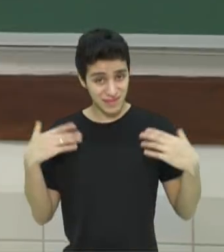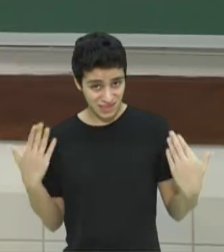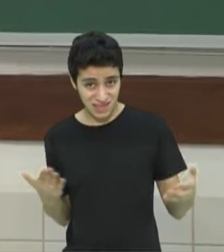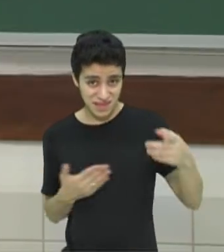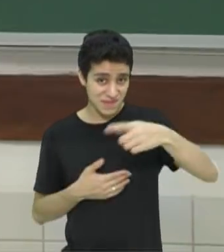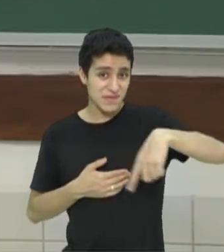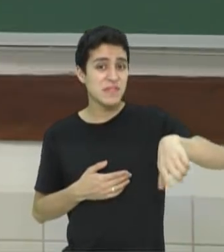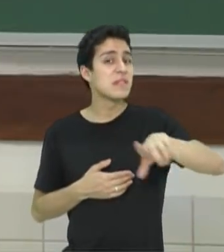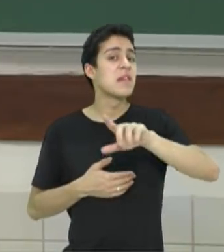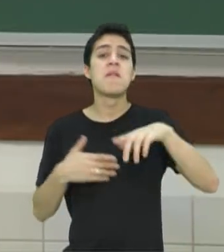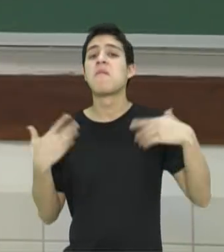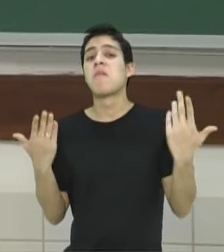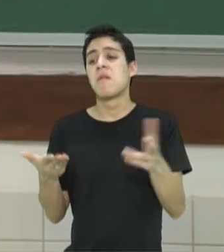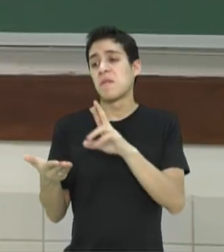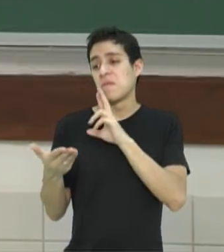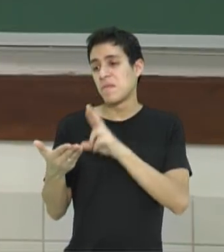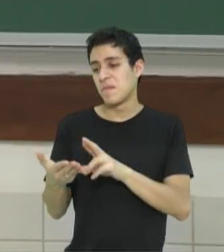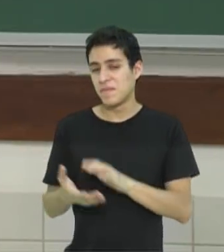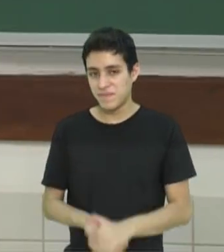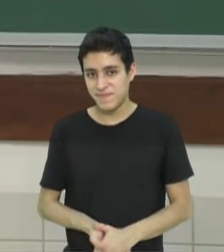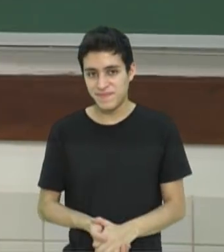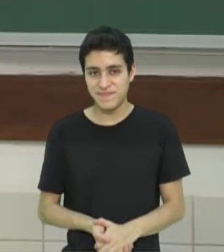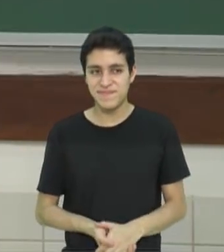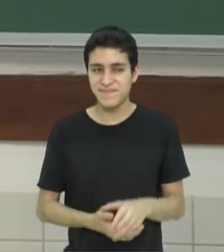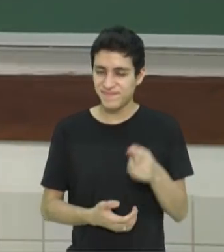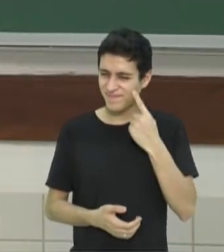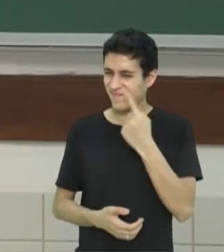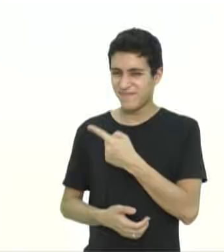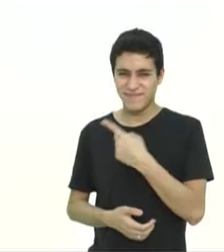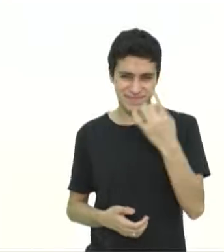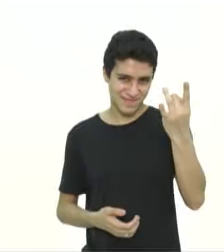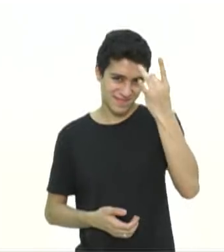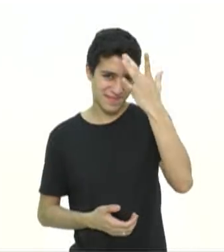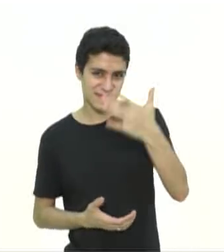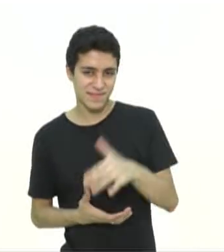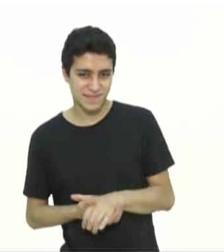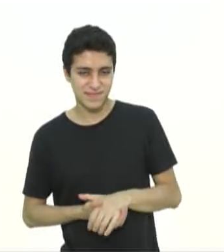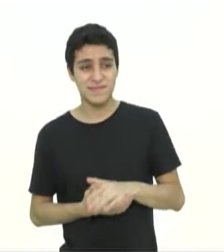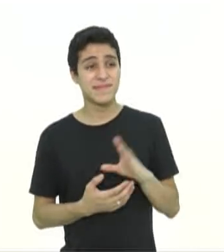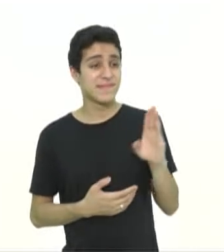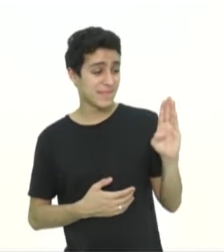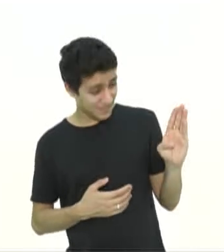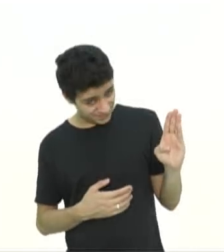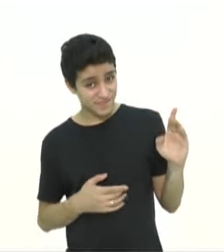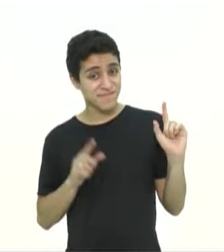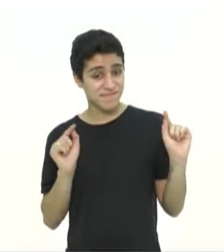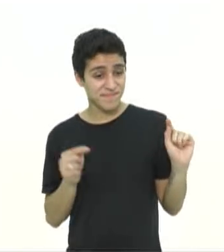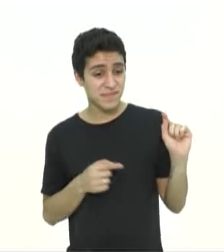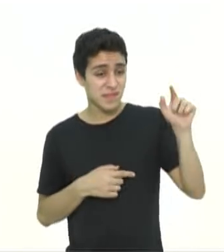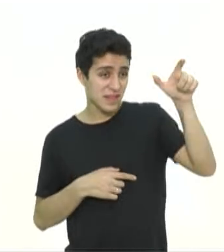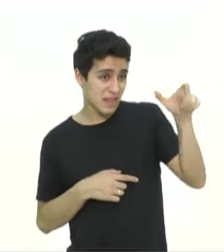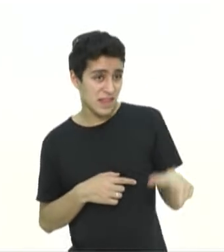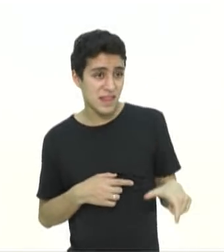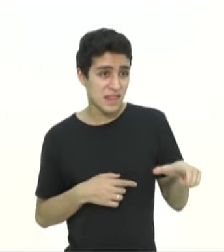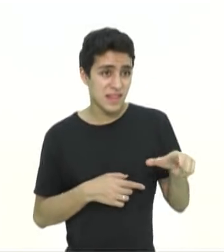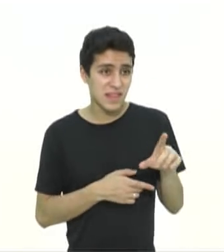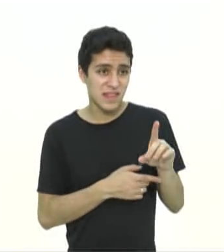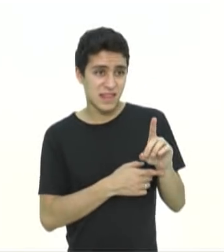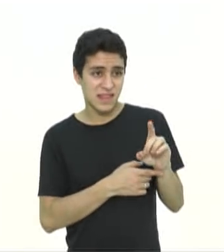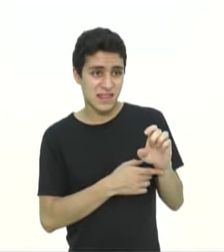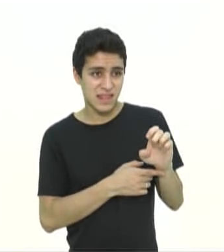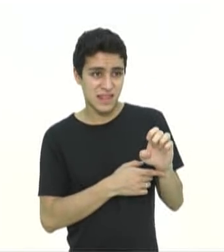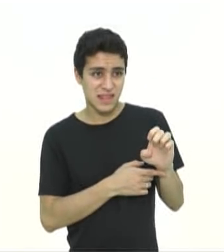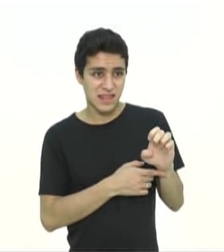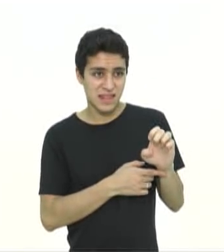E aí, qual a resposta que você deu? Vamos ver. Essa estava fácil, né? Letra B. A ingenuidade do DEF em